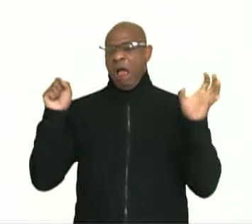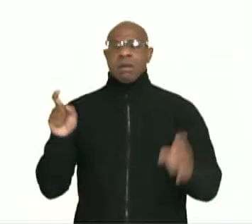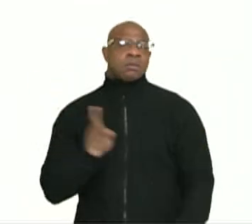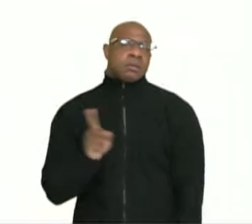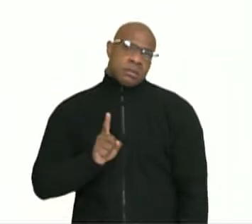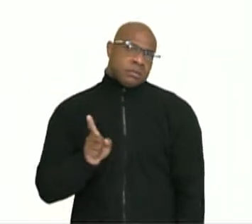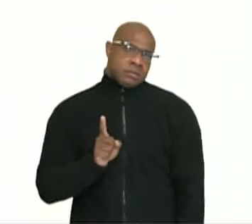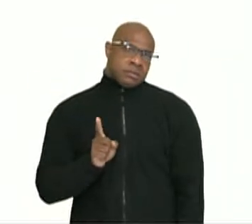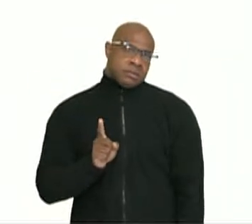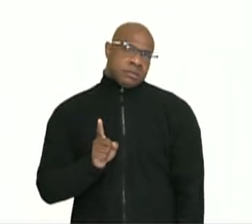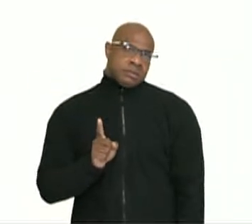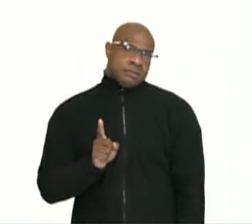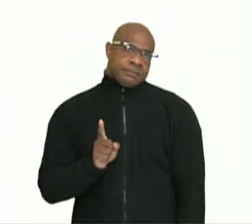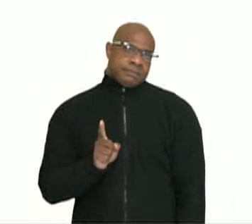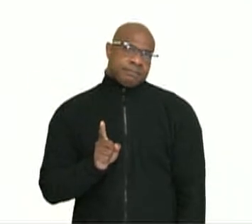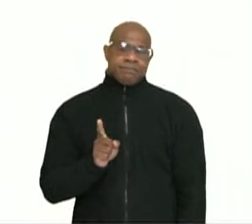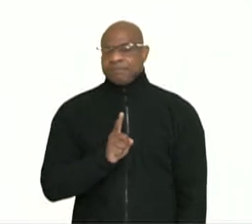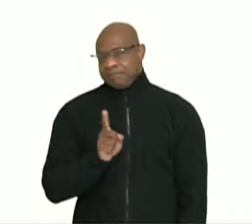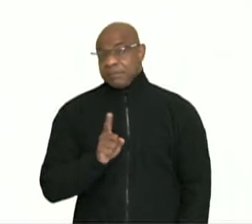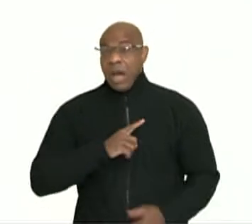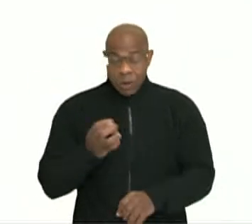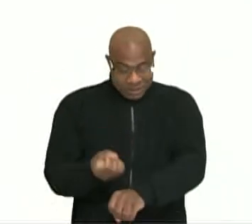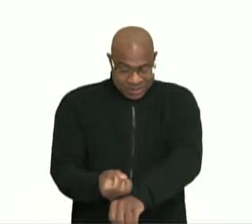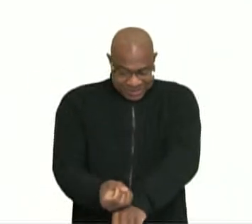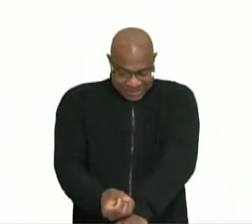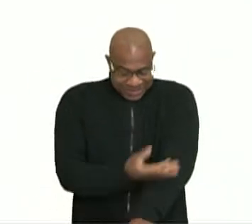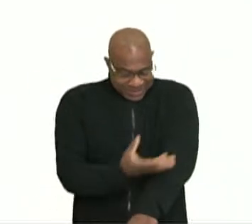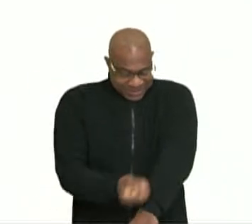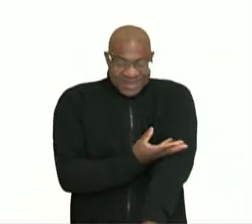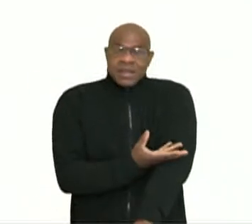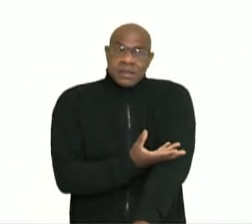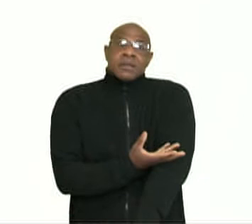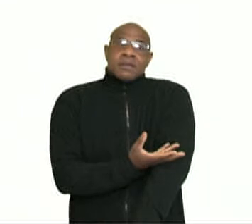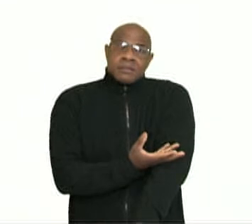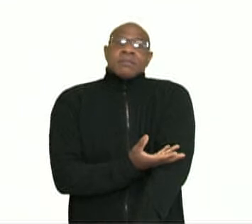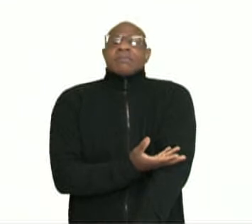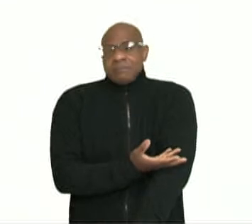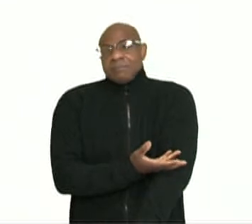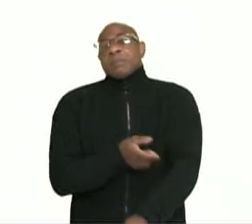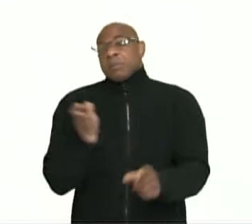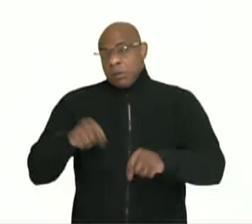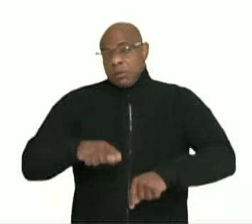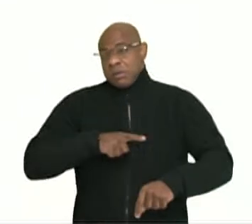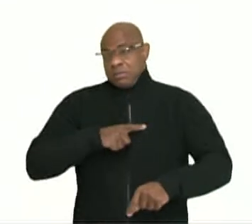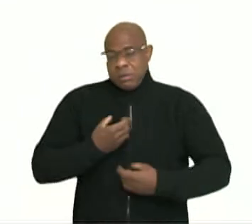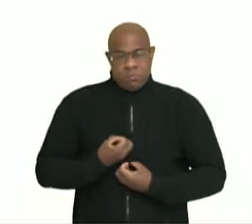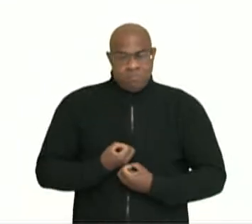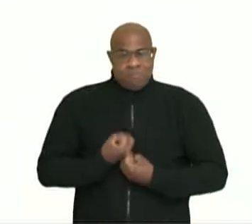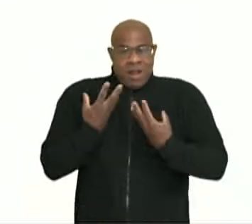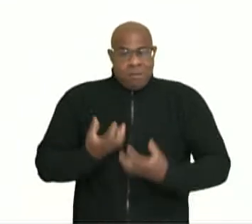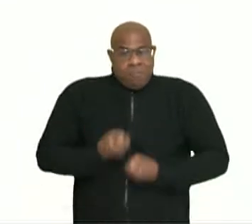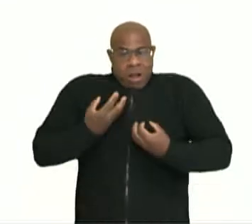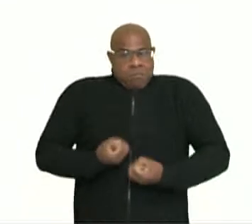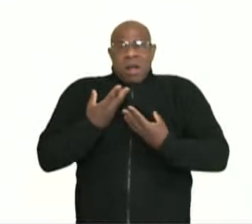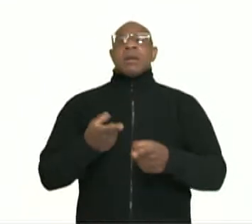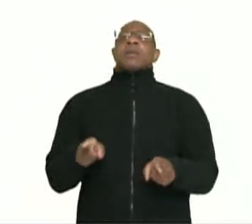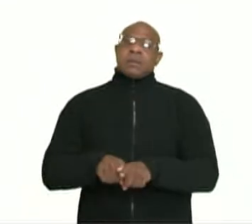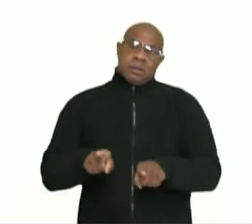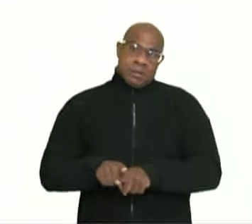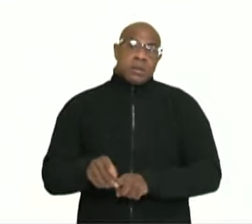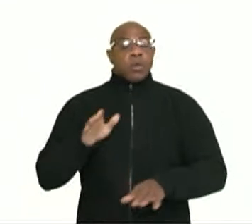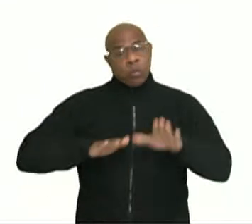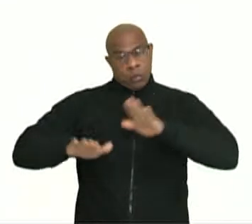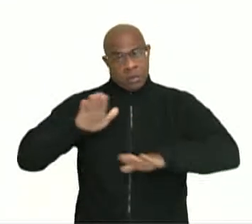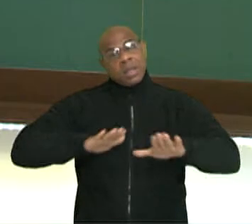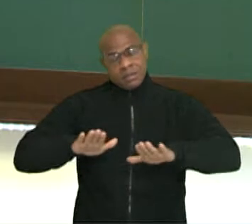muitos estragos e uma explosão de emoções também vai trazer muitos estragos em todas as pessoas que estiverem por